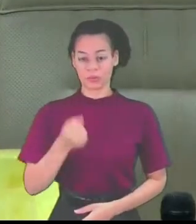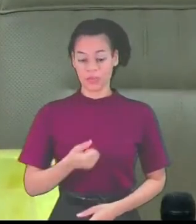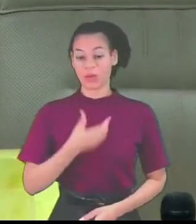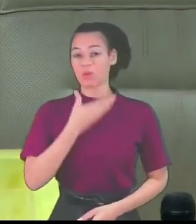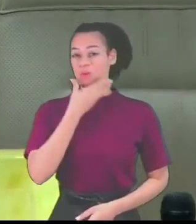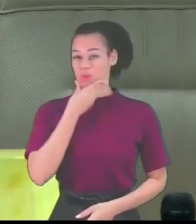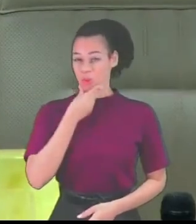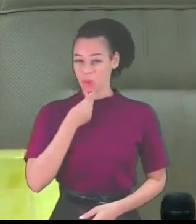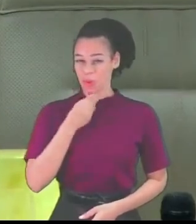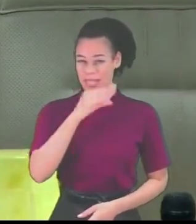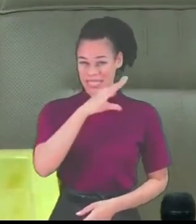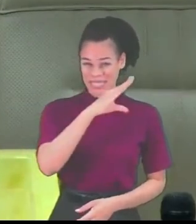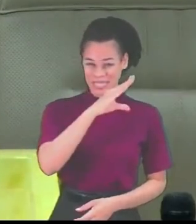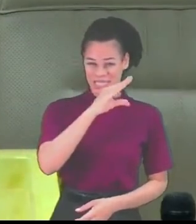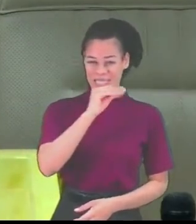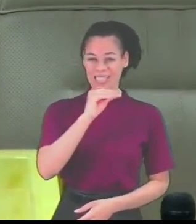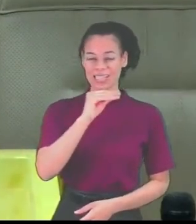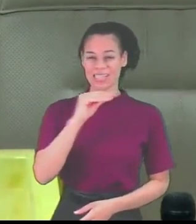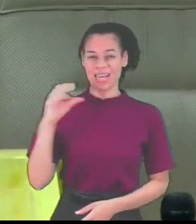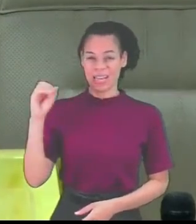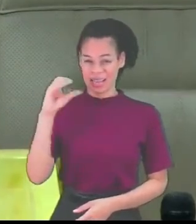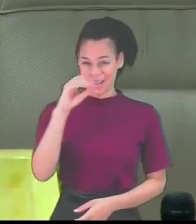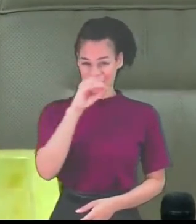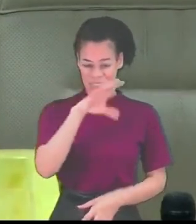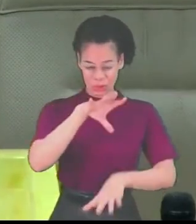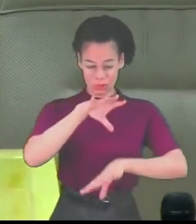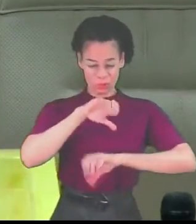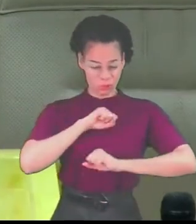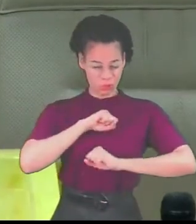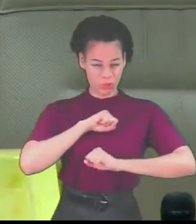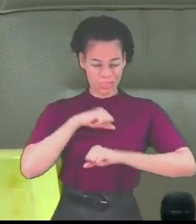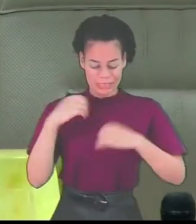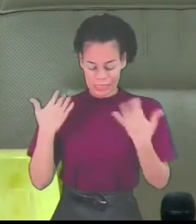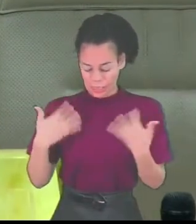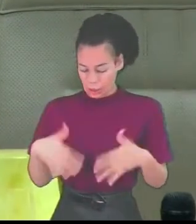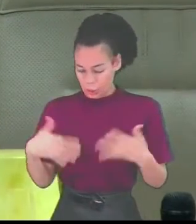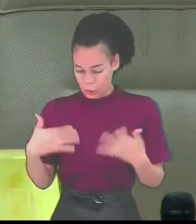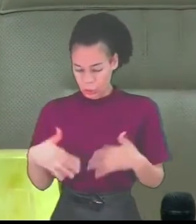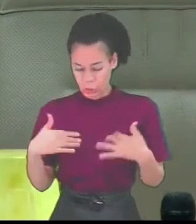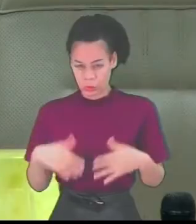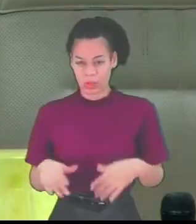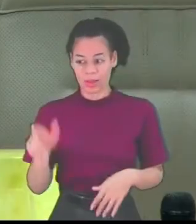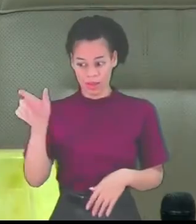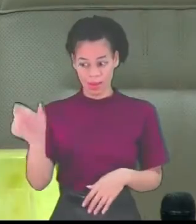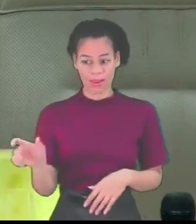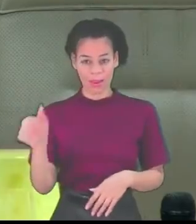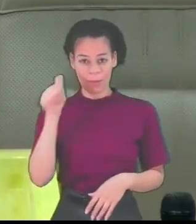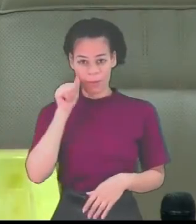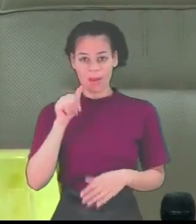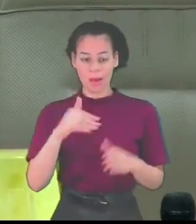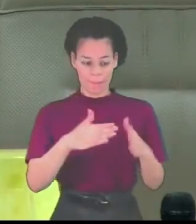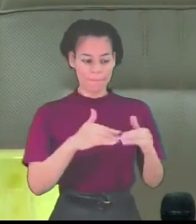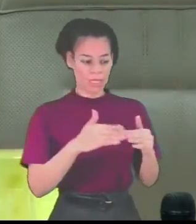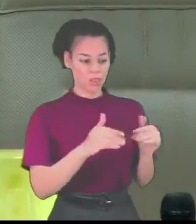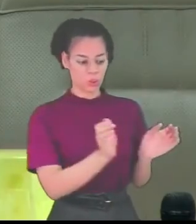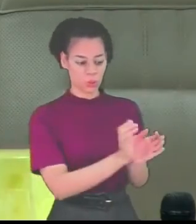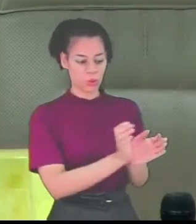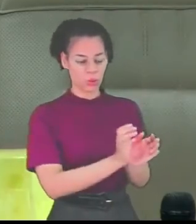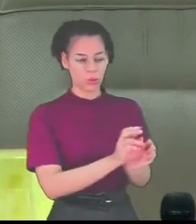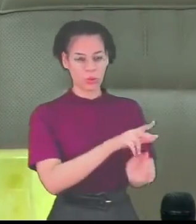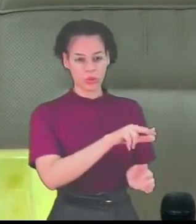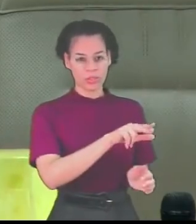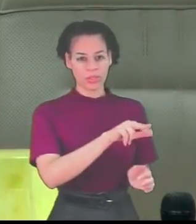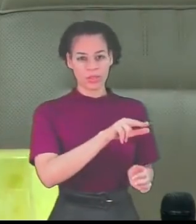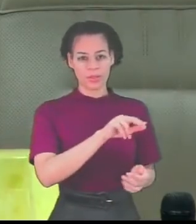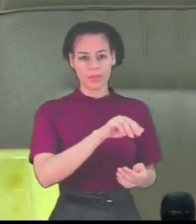câncer Já chegou na fase terminal e a irmã pediu para as visitadoras e lá visitá-lo